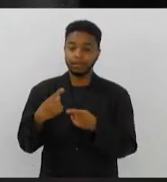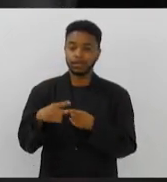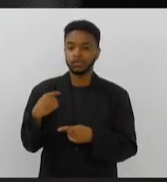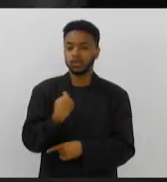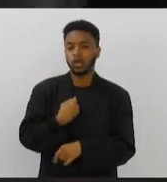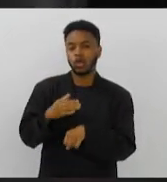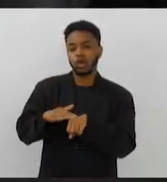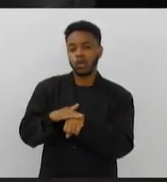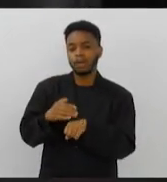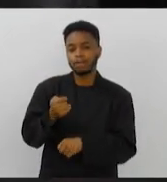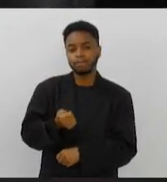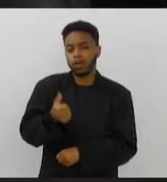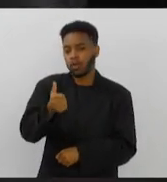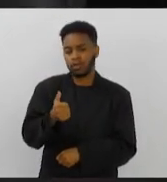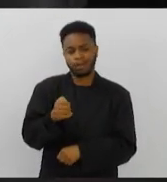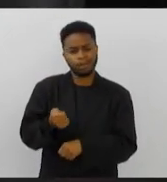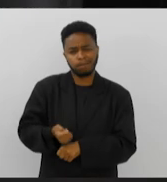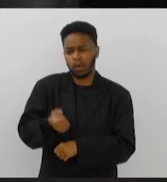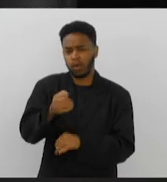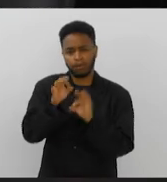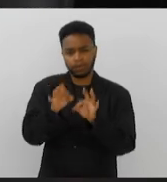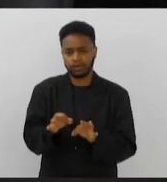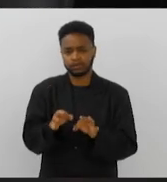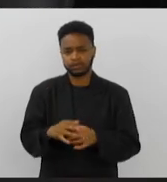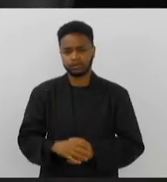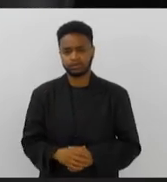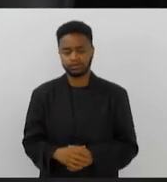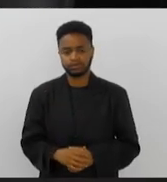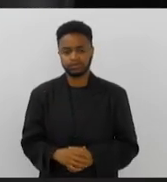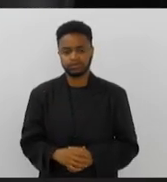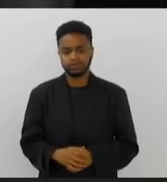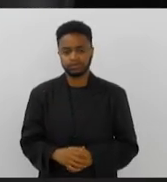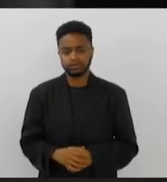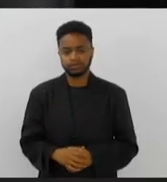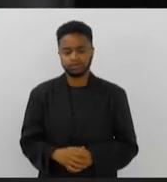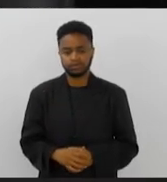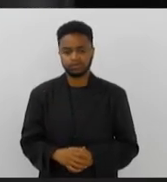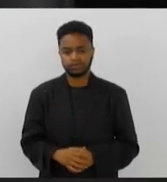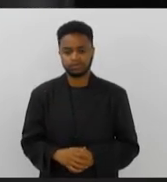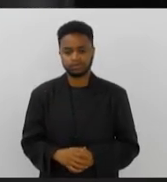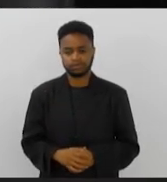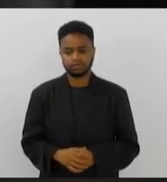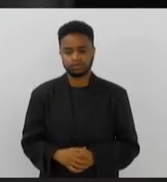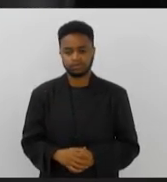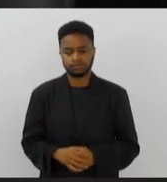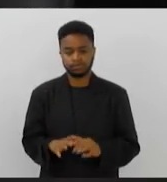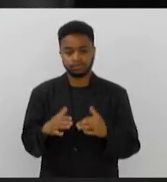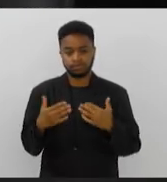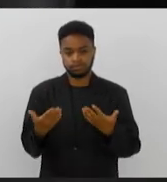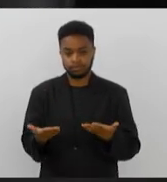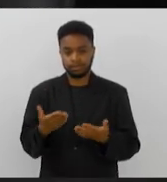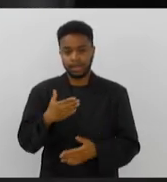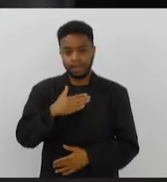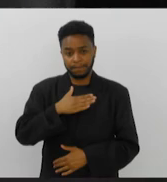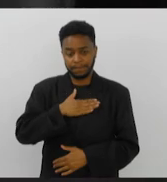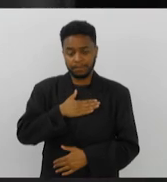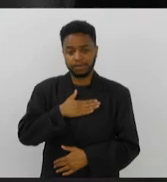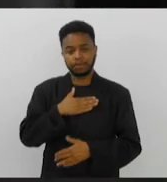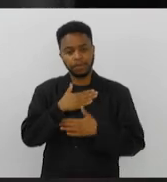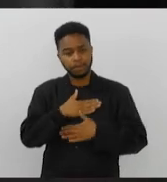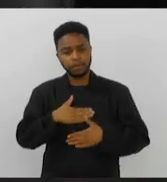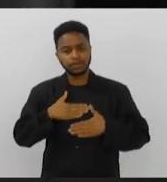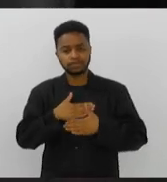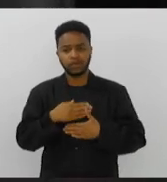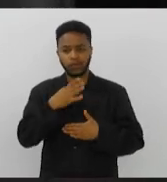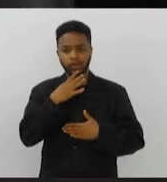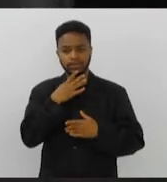pouco mas muito pouco muito pouco então para mim é um prazer sensacional de conhecer esse cara